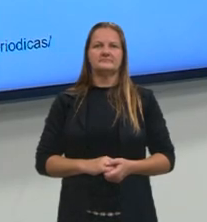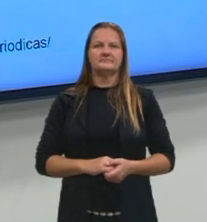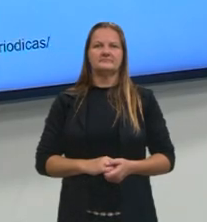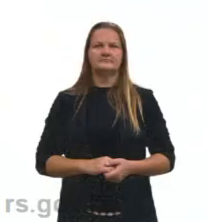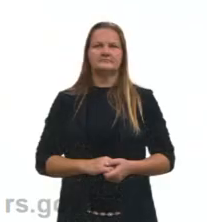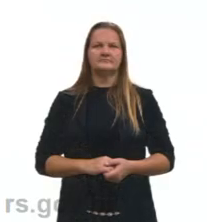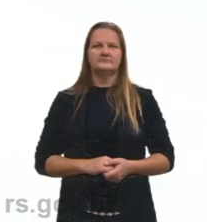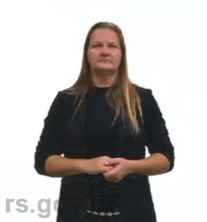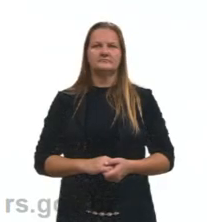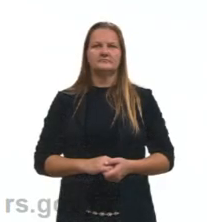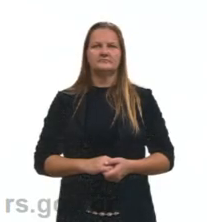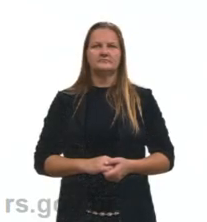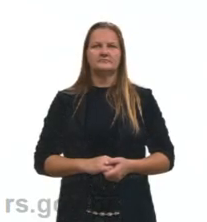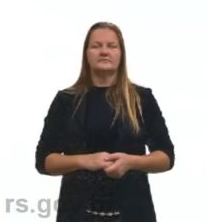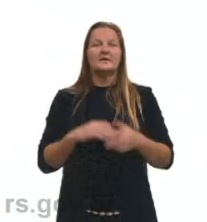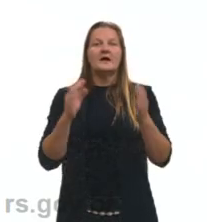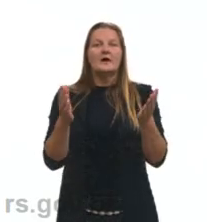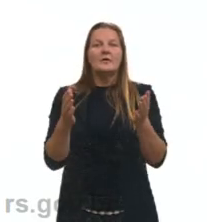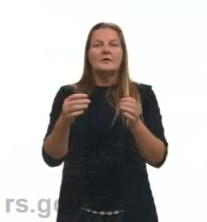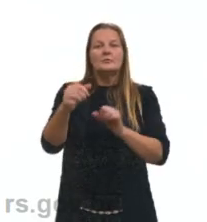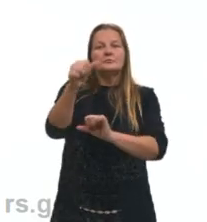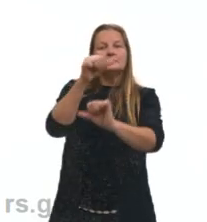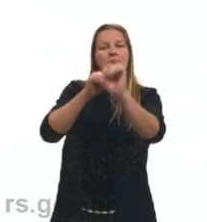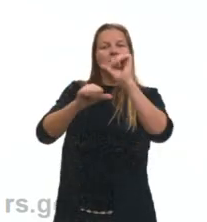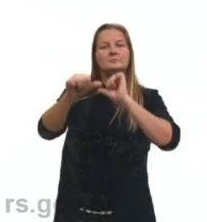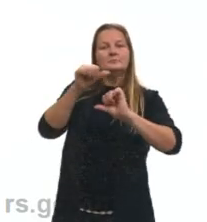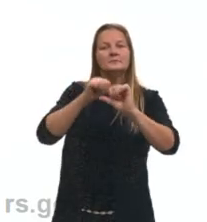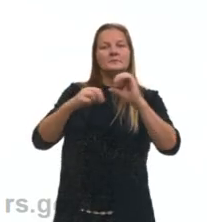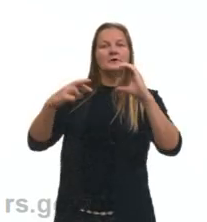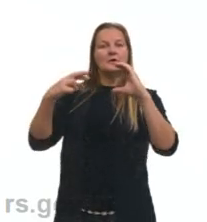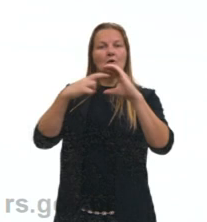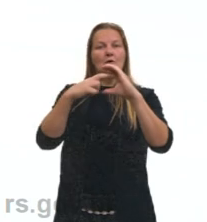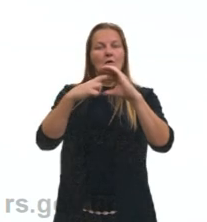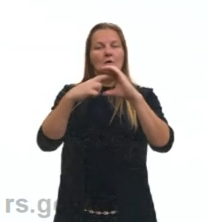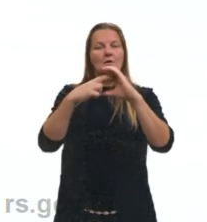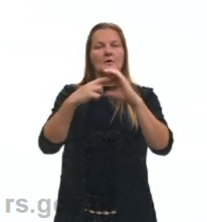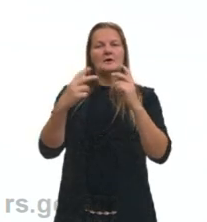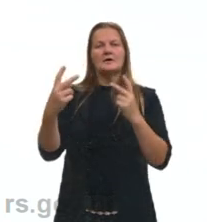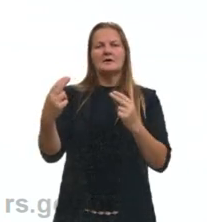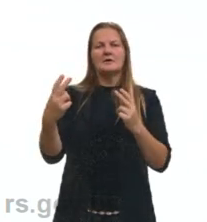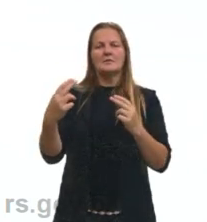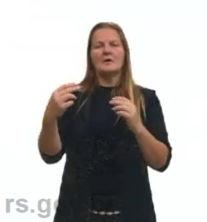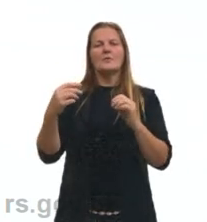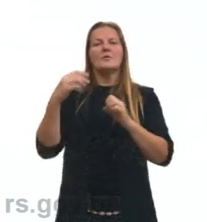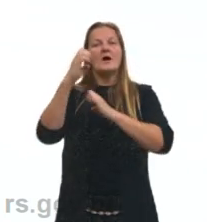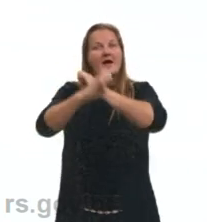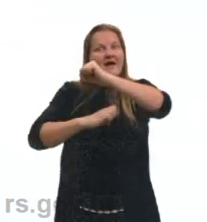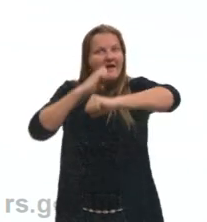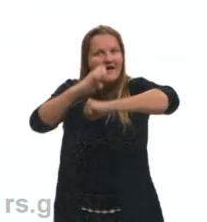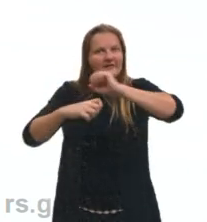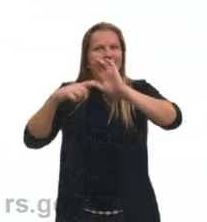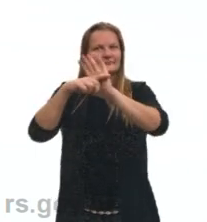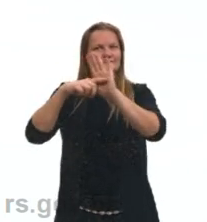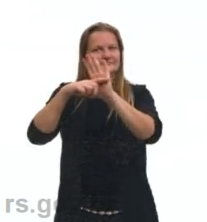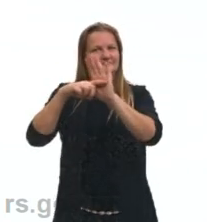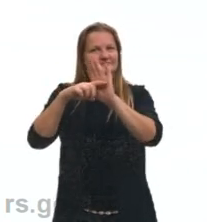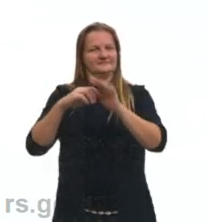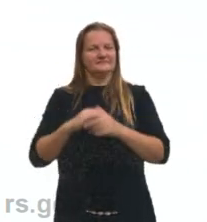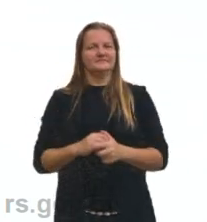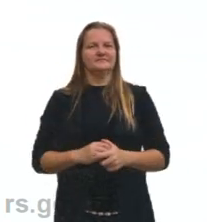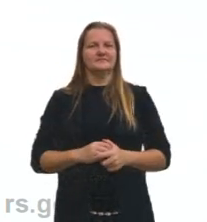e ela encontra a partida do raio Como eu havia falado para vocês ela é igual então eletronegatividade né